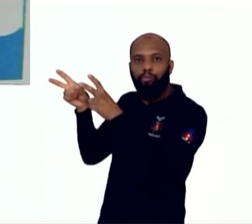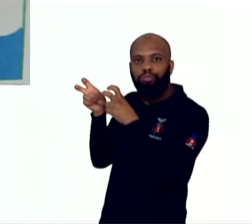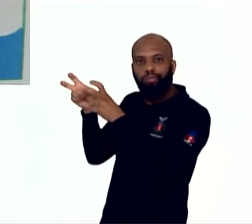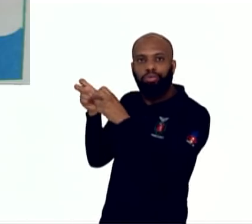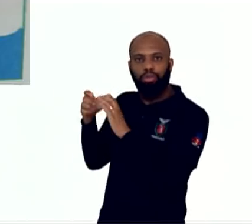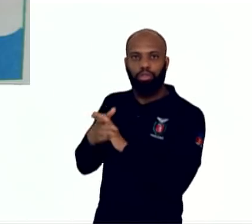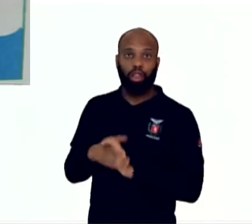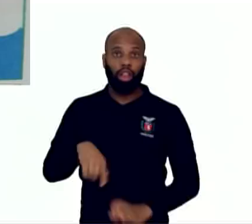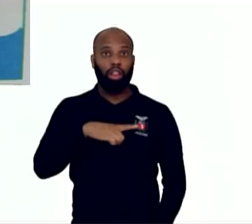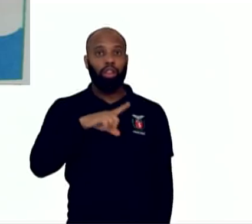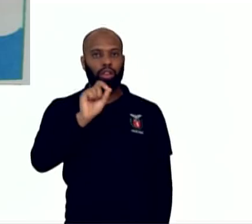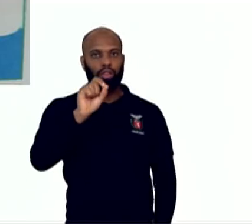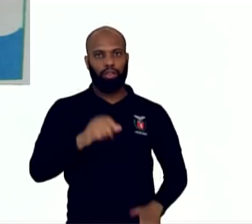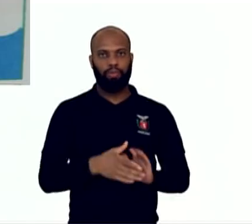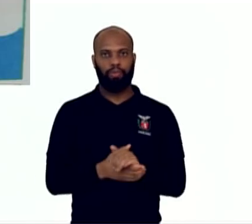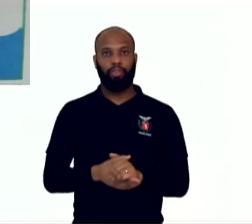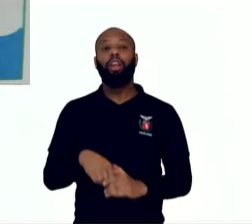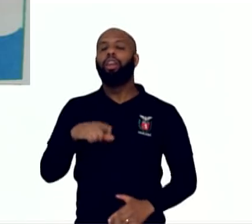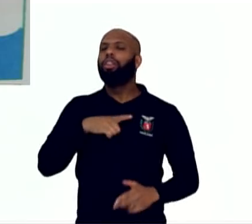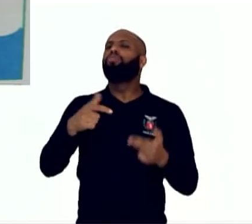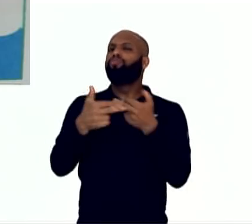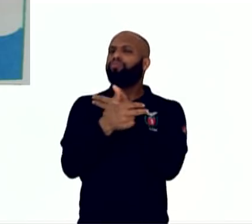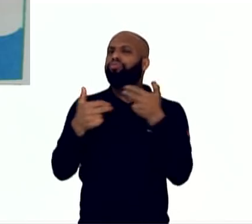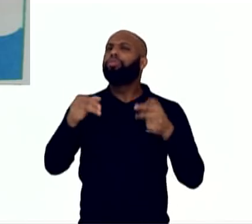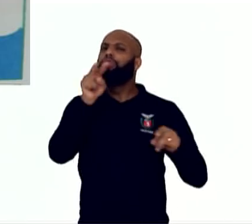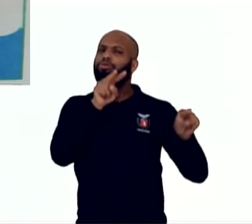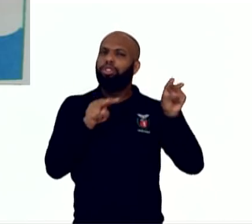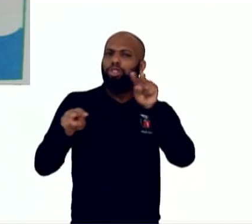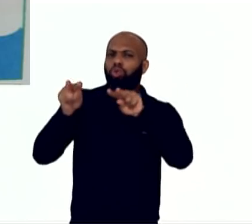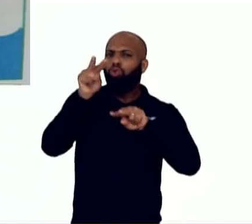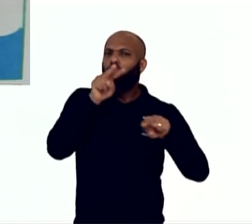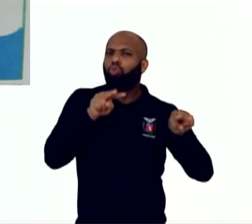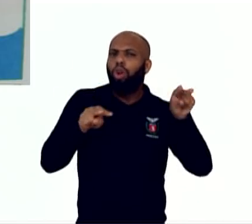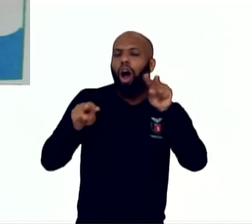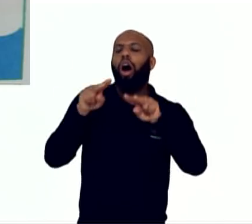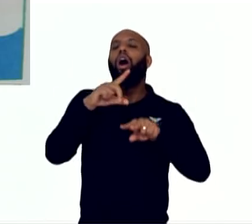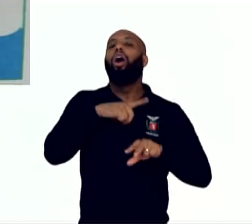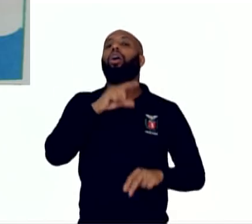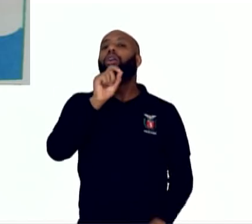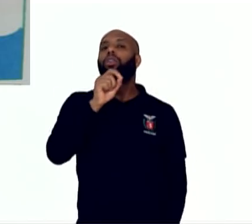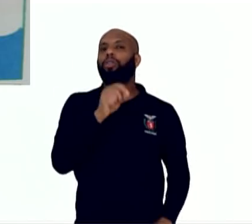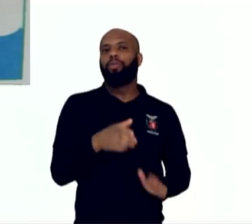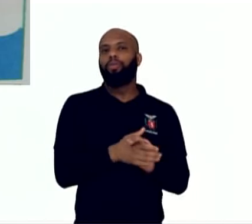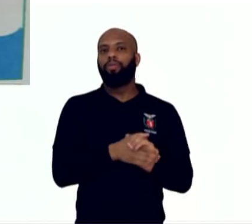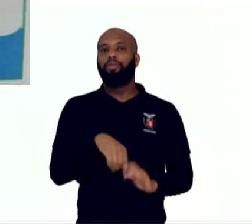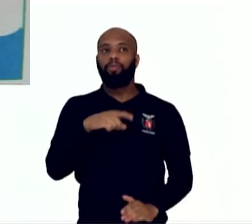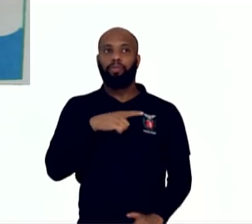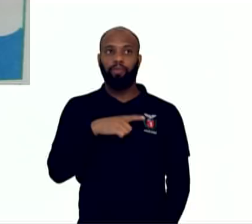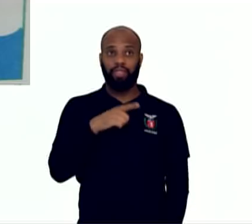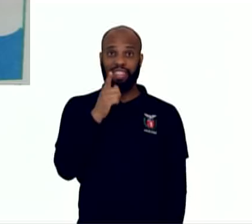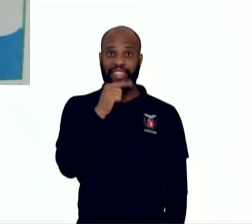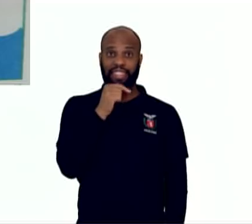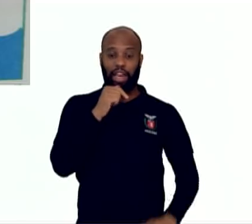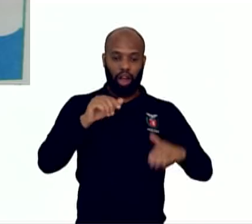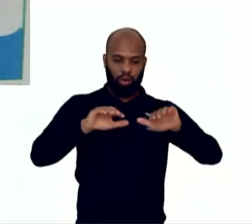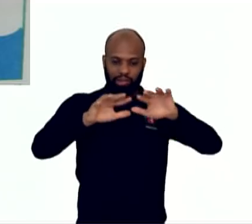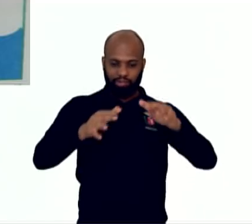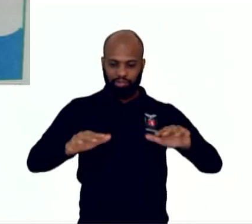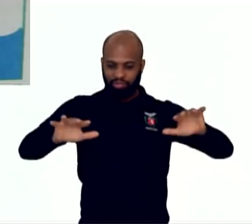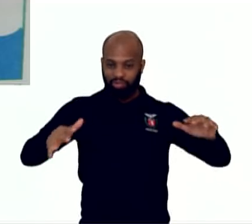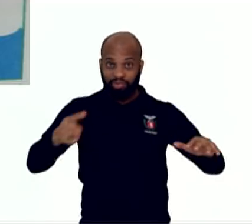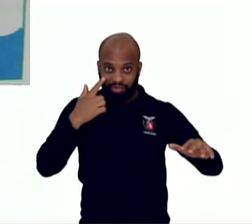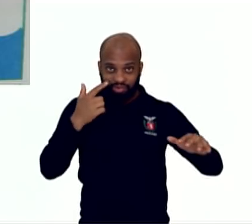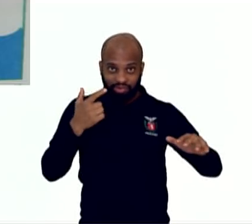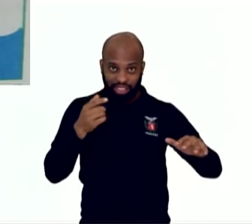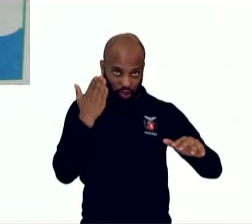olhem, eu tenho então elementos visuais. Observe, eu tenho como se fosse uma água lá embaixo, estão vendo as